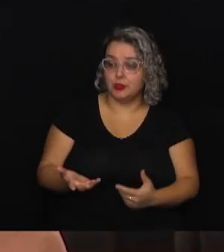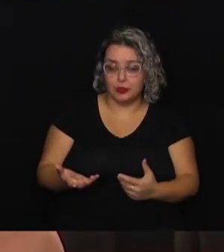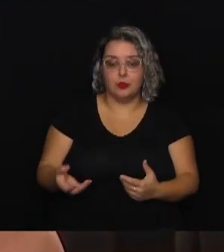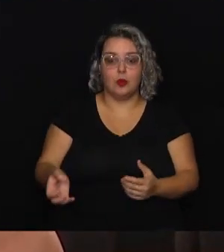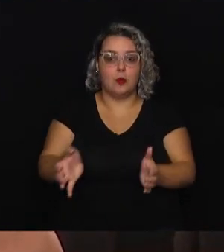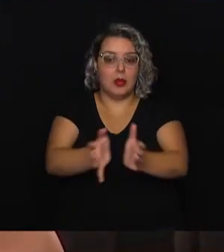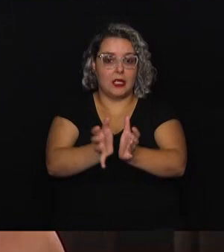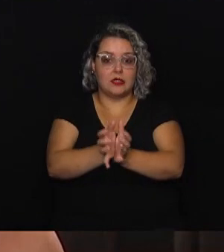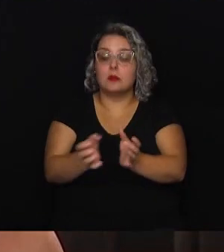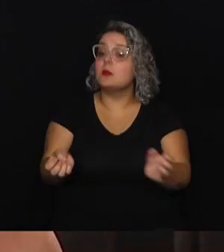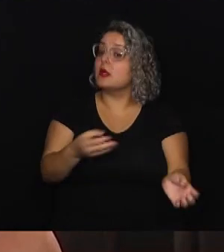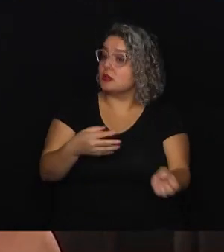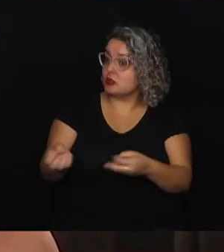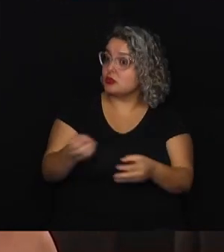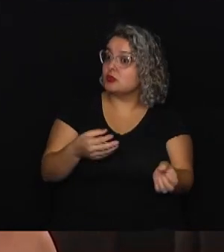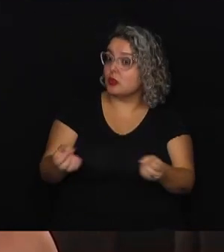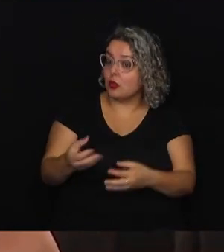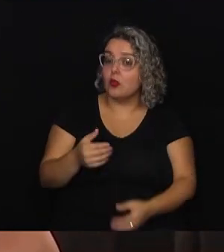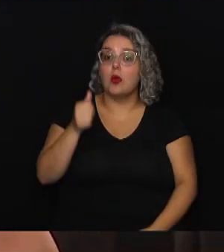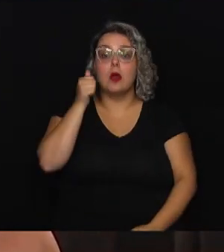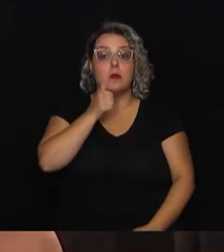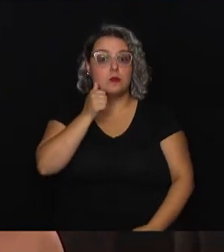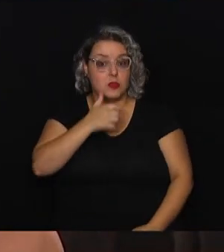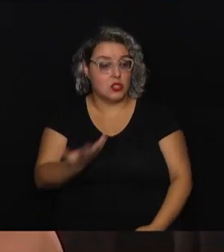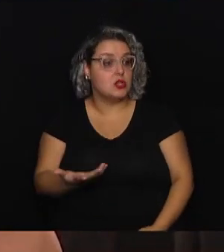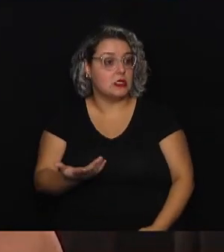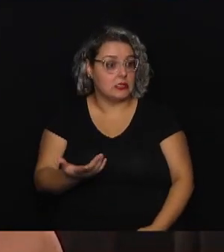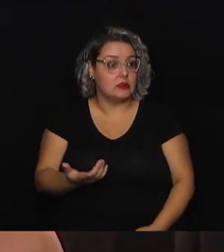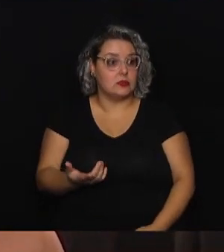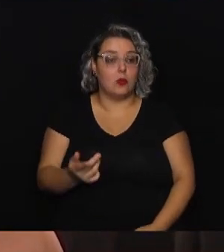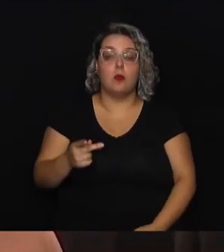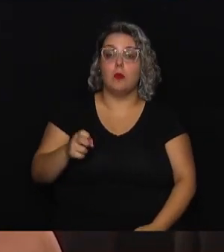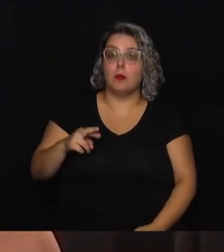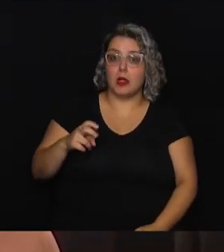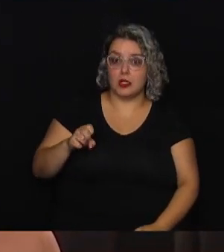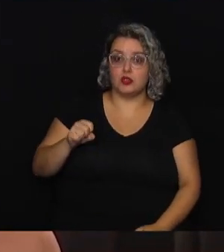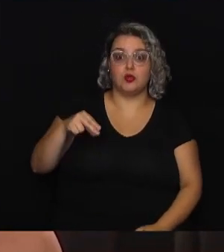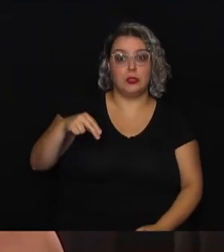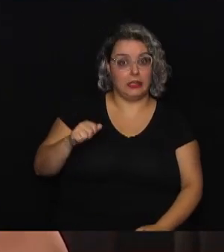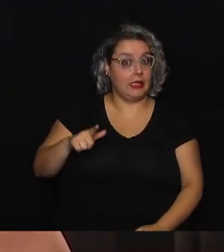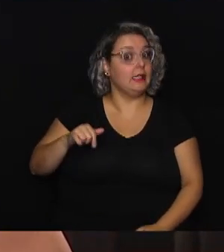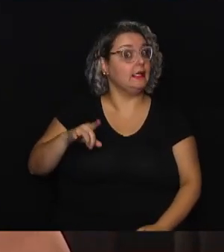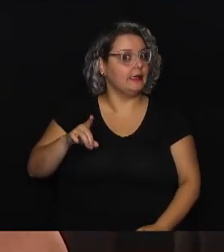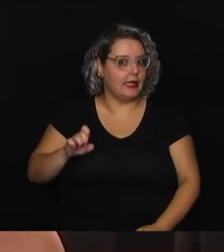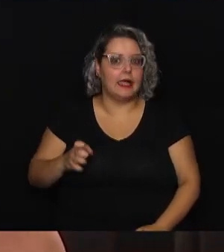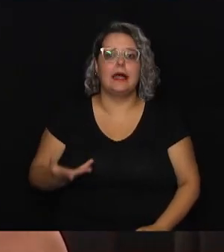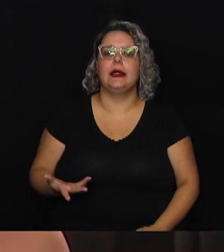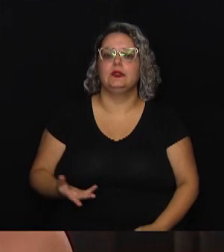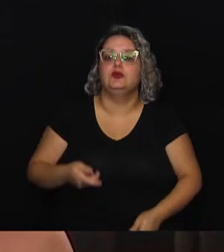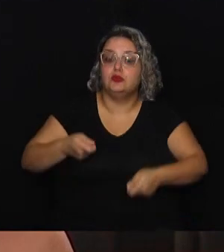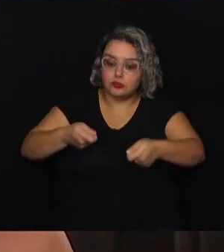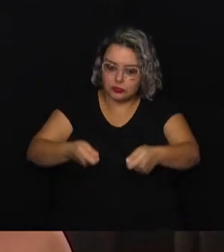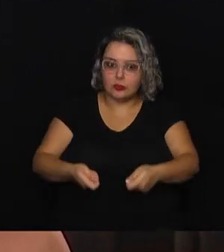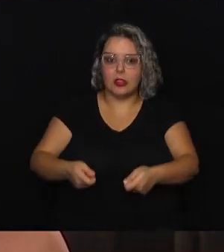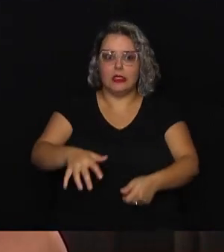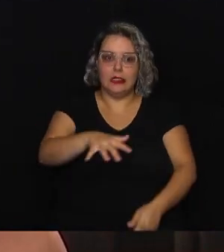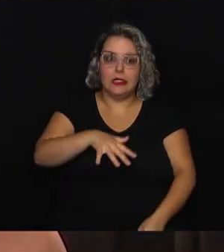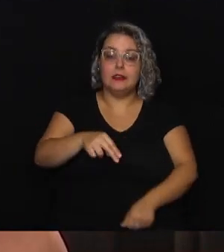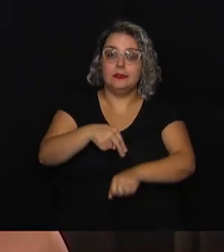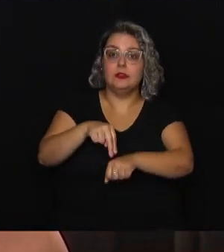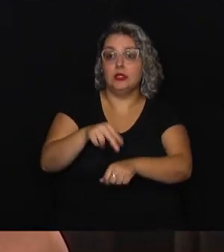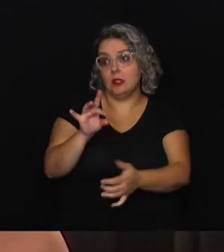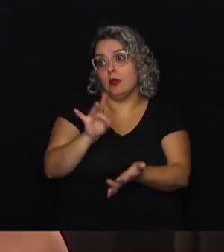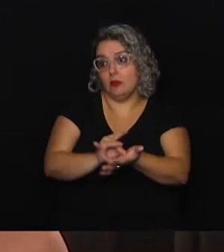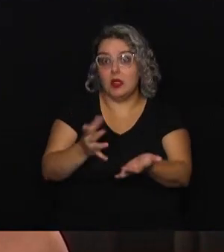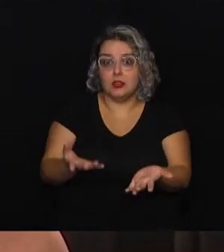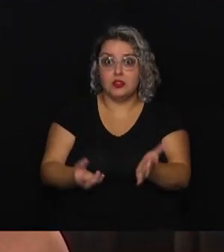jovem, onde a gente vai buscar meninas com personalidade, com vontade de se firmar no cenário nacional. E realmente